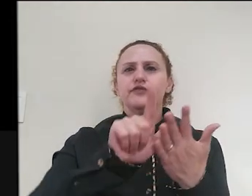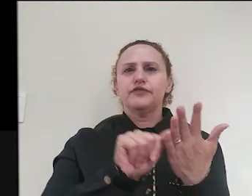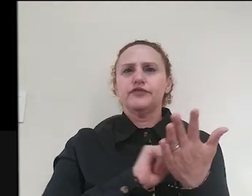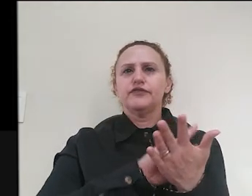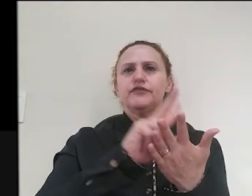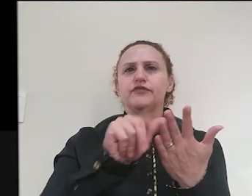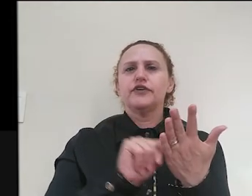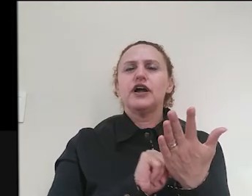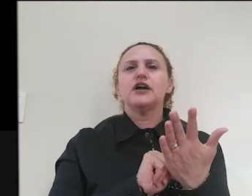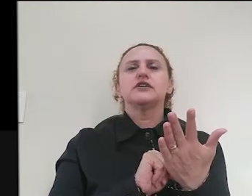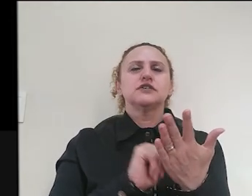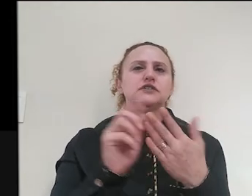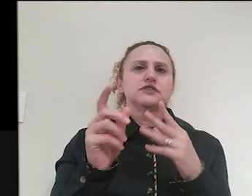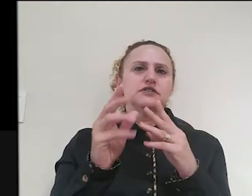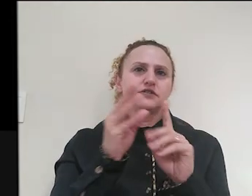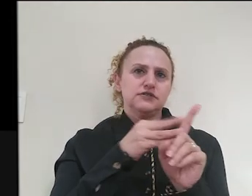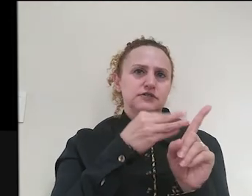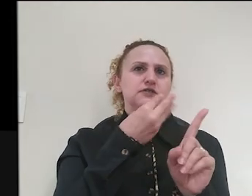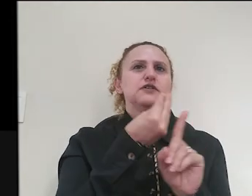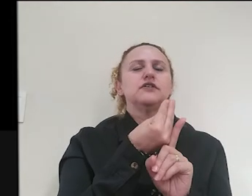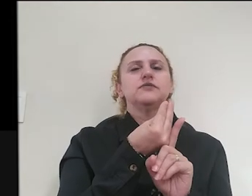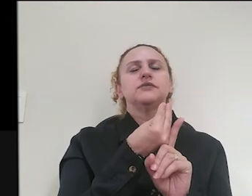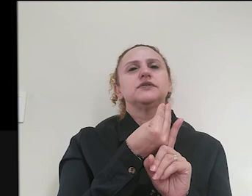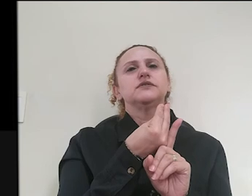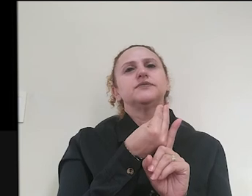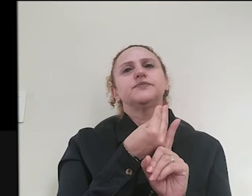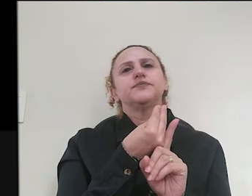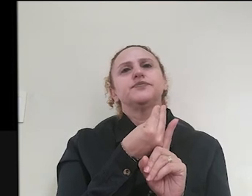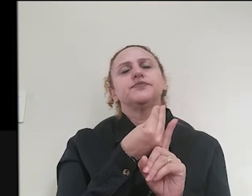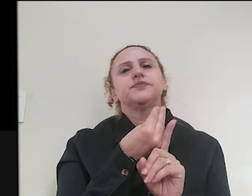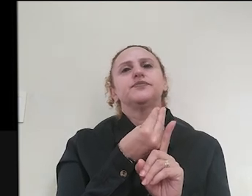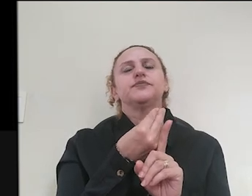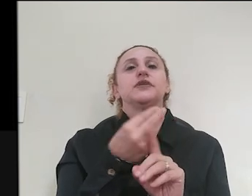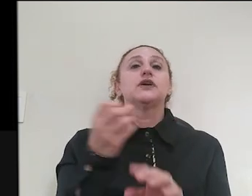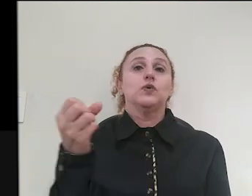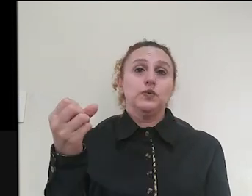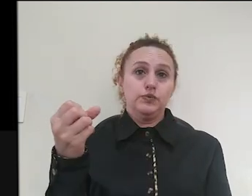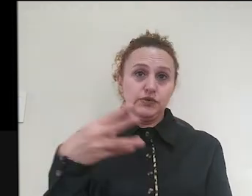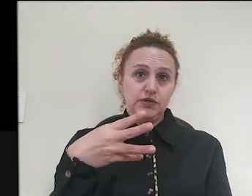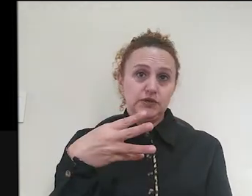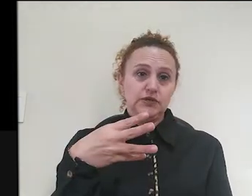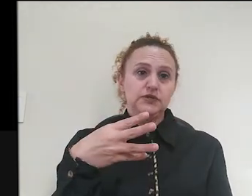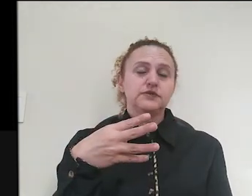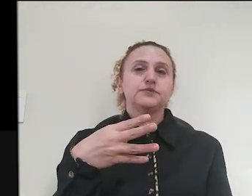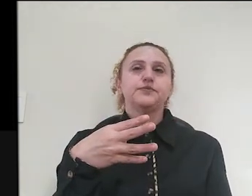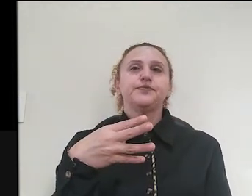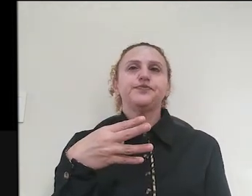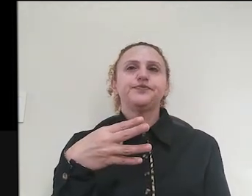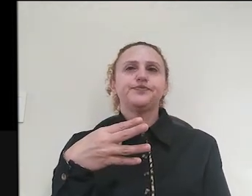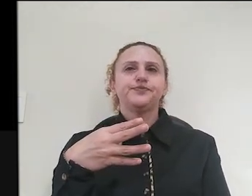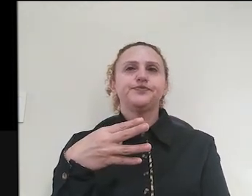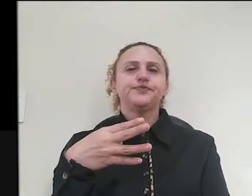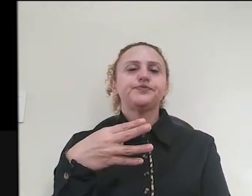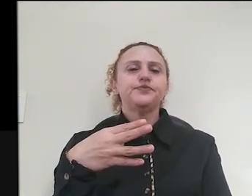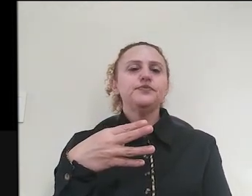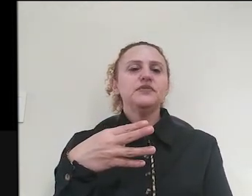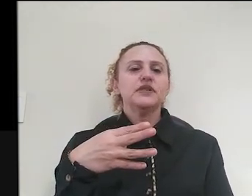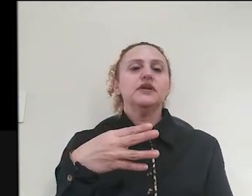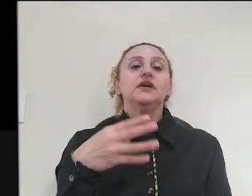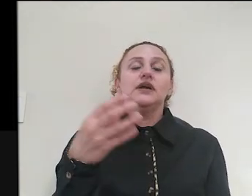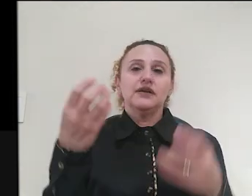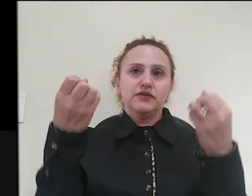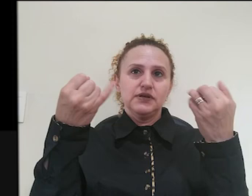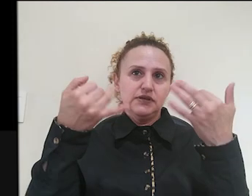Picasso. O modernismo, a Lígia Cadamatório vai dizer, né, o que se conhece hoje como arte do